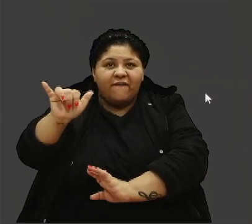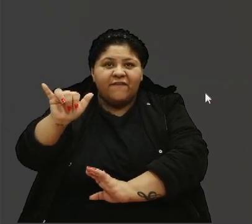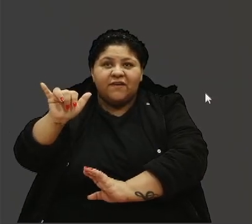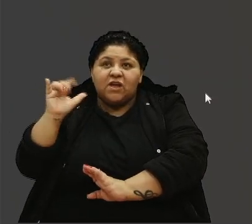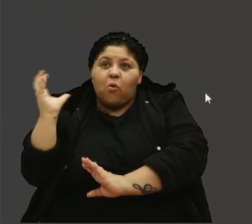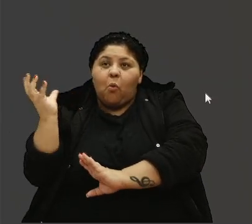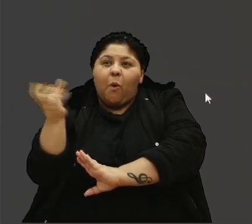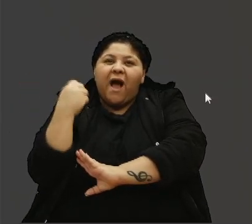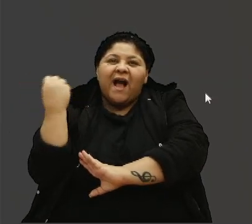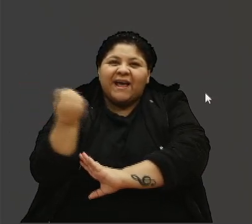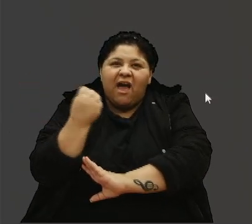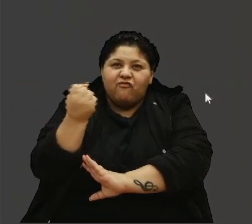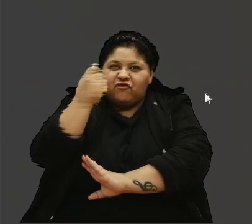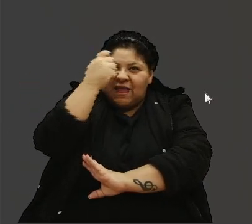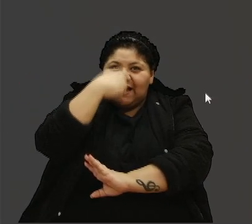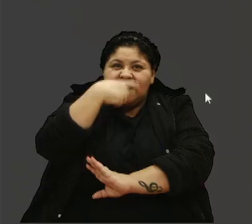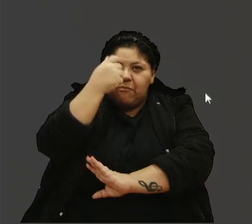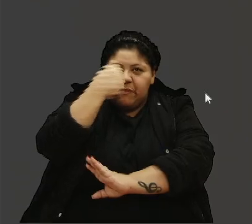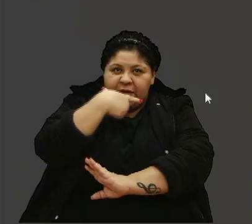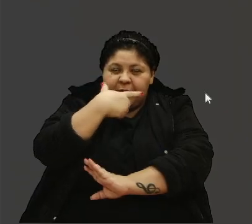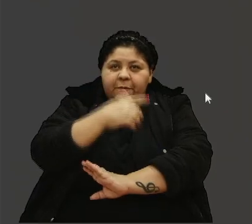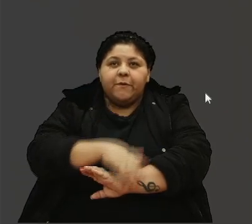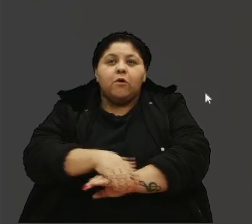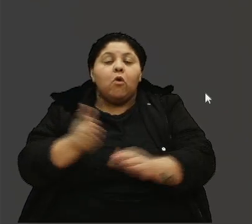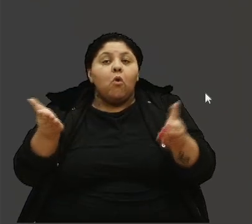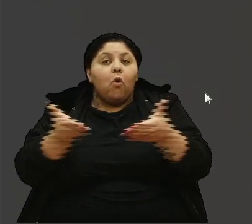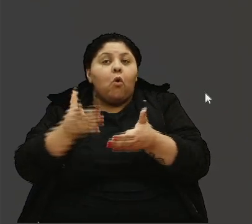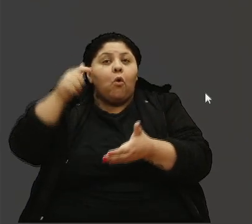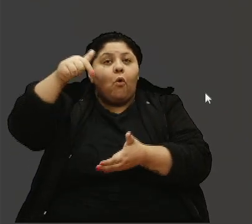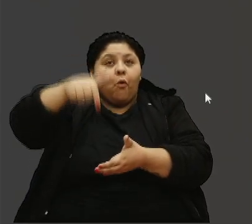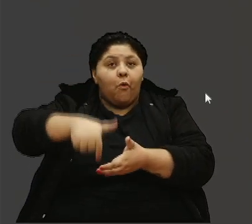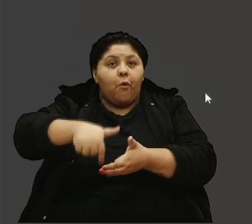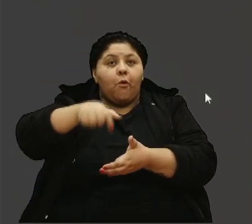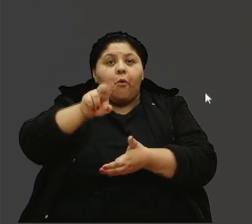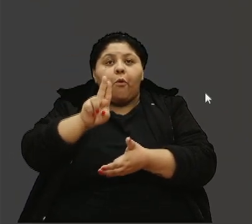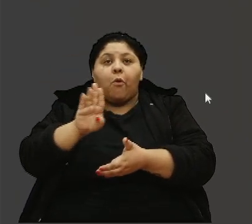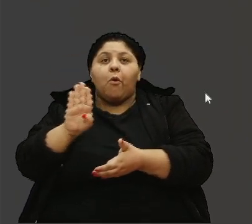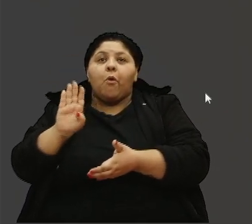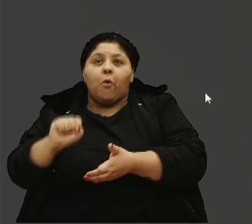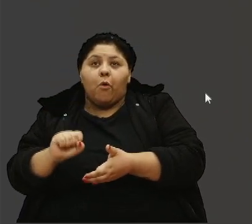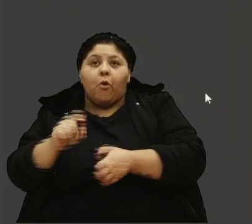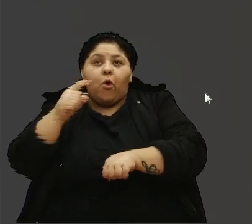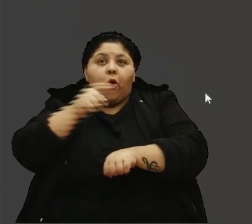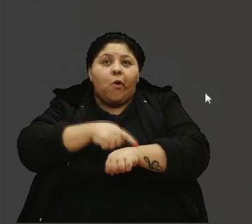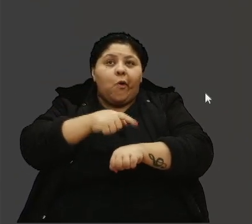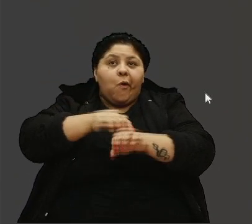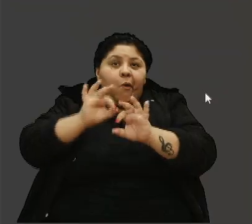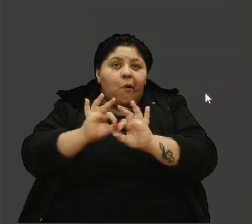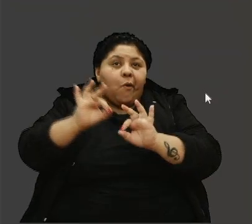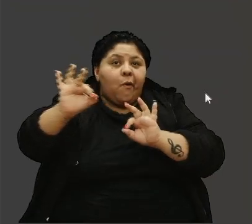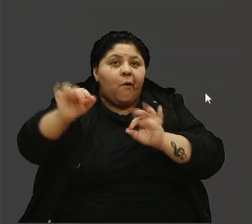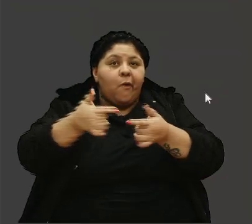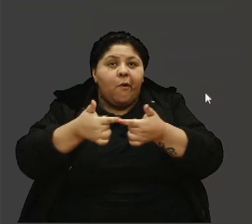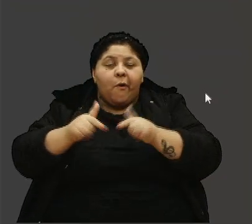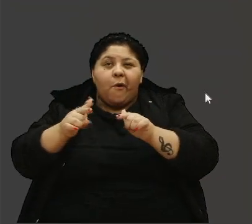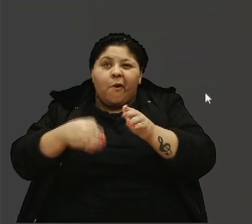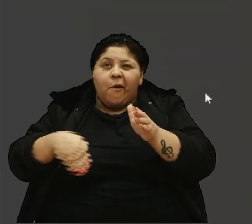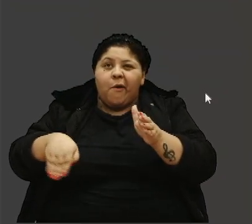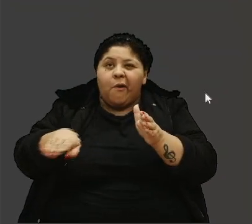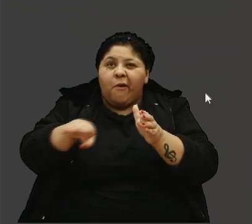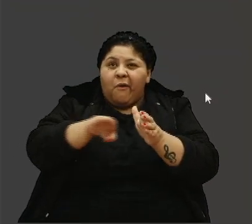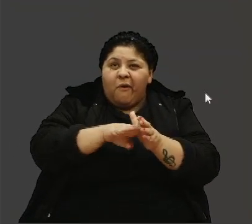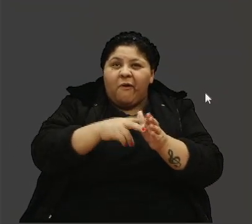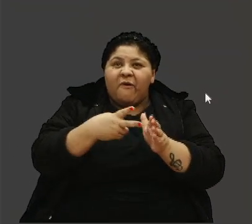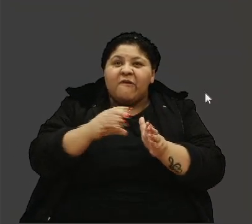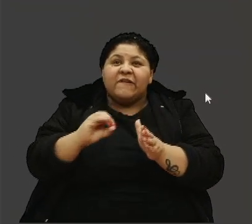agravos da gripe, né? E hoje nós estamos aqui nessa unidade de horário estendido, onde a vacinação vai até às